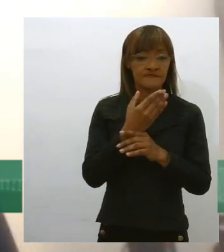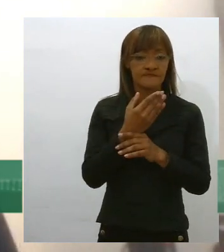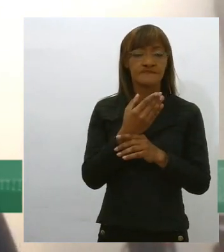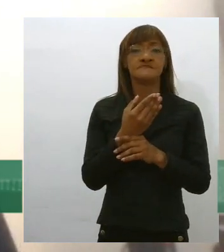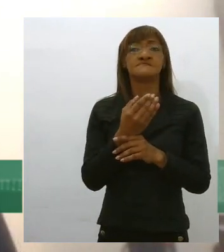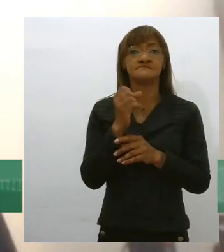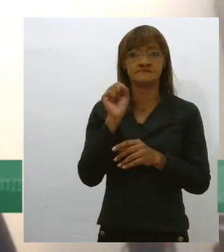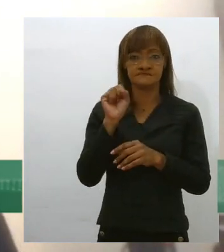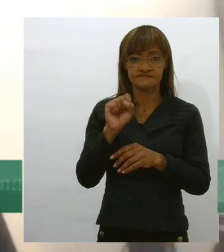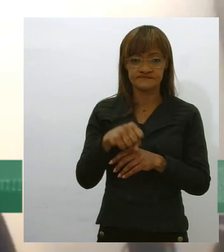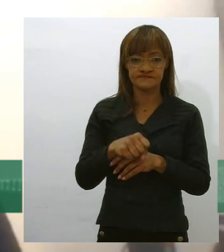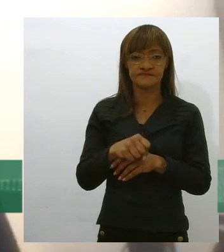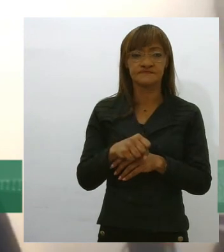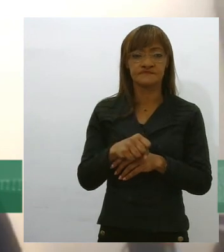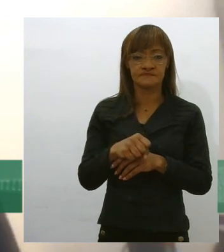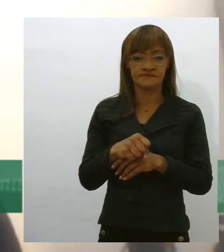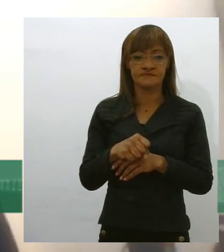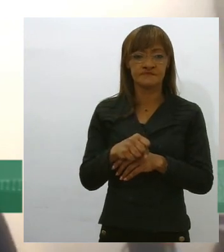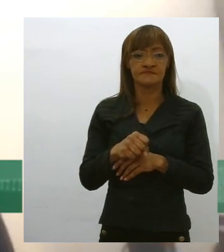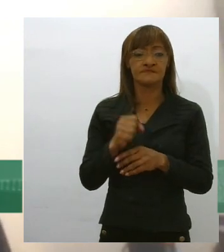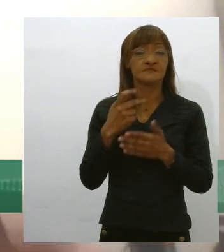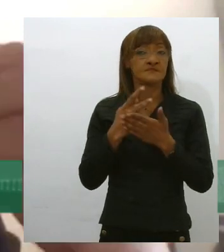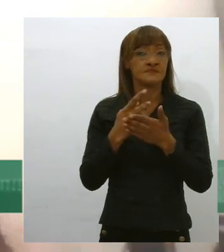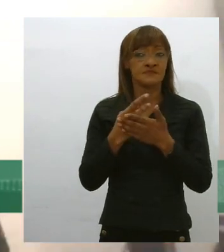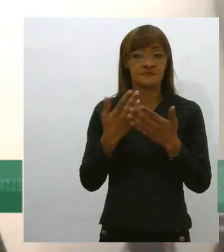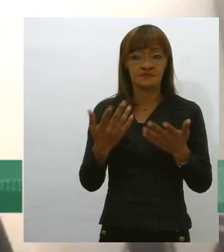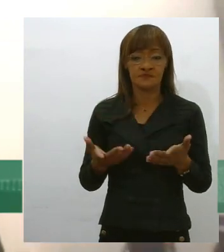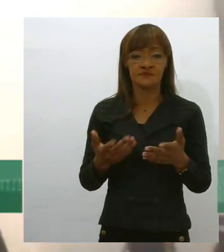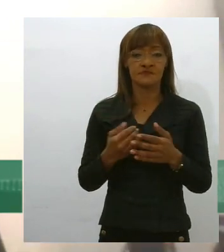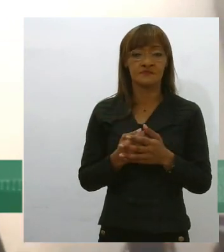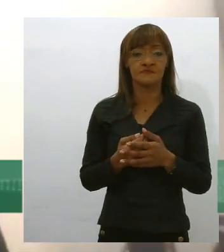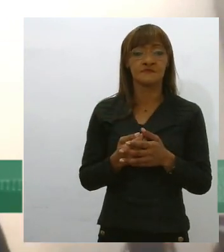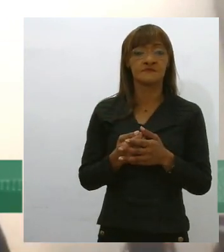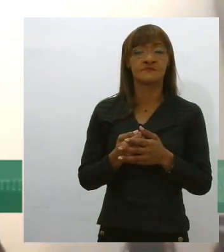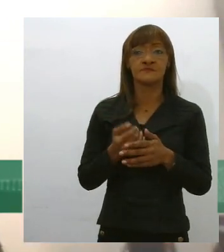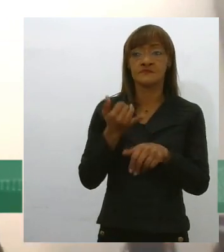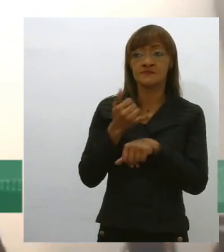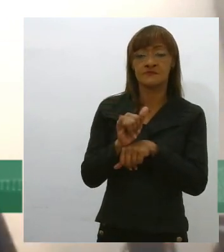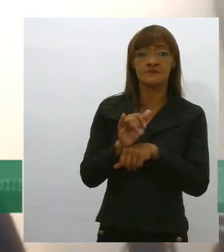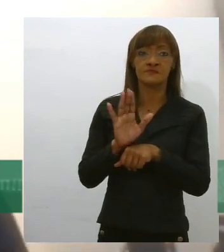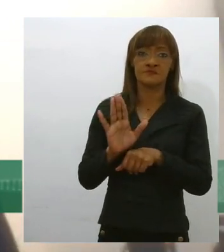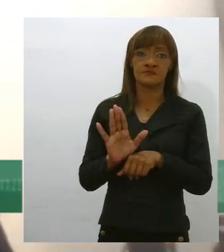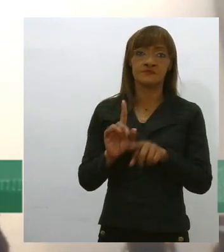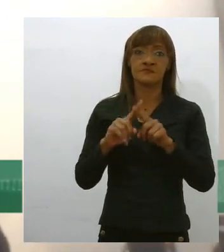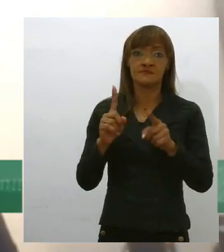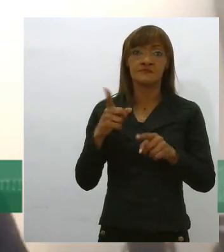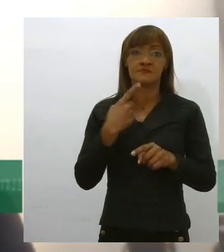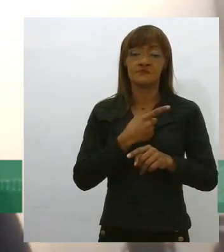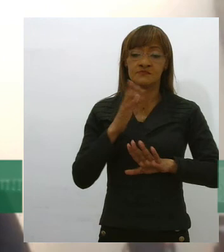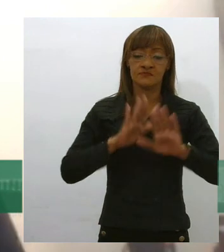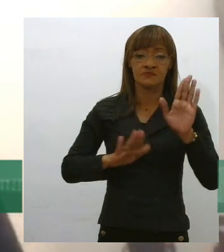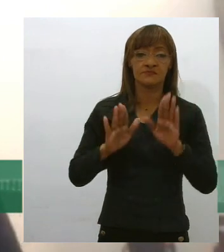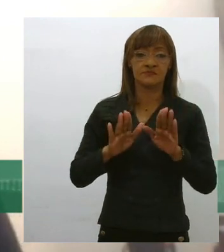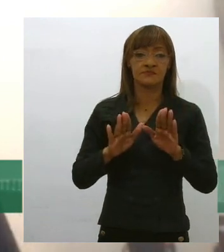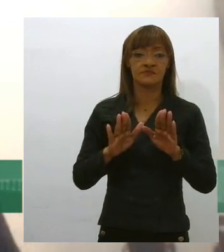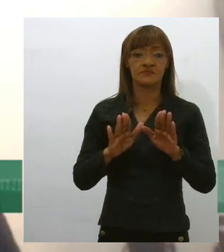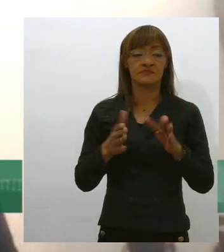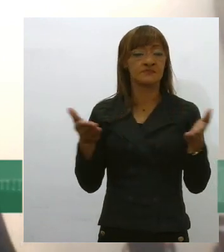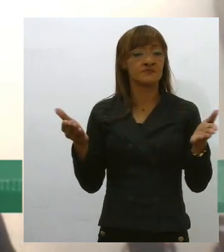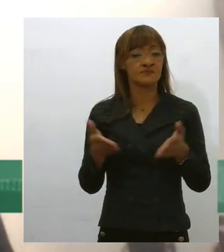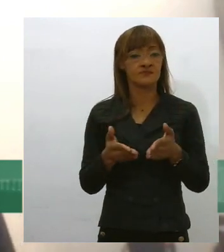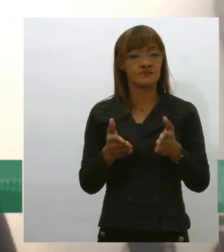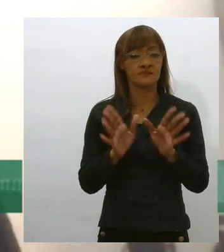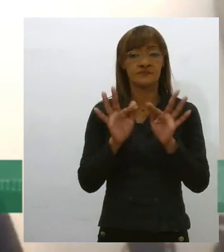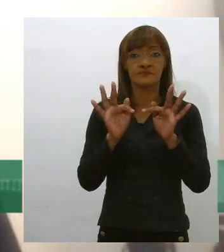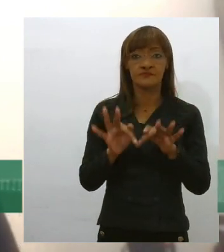de um da prestação de serviço público é isso que nós temos que ter em mente se foi minha palavra final para deixar aqui